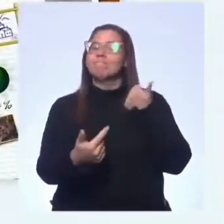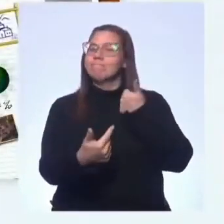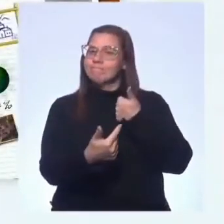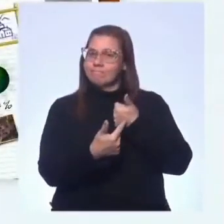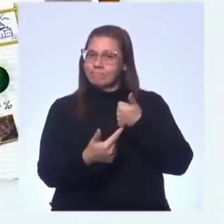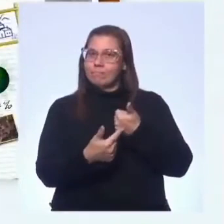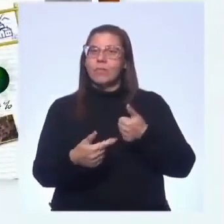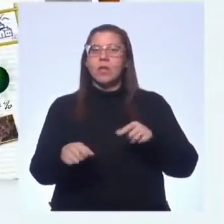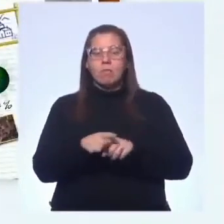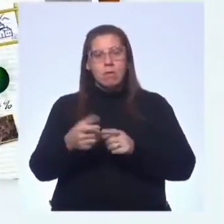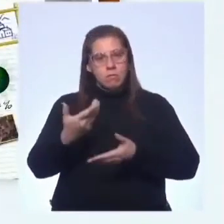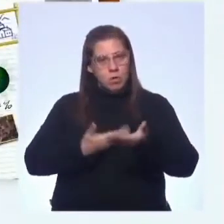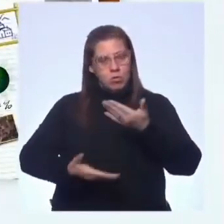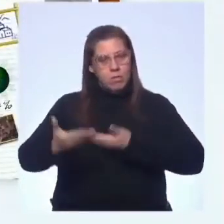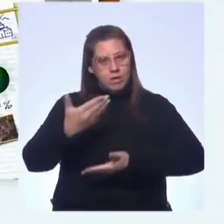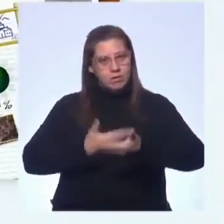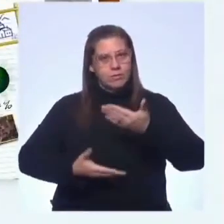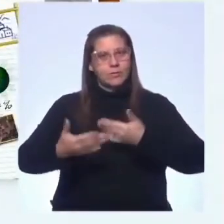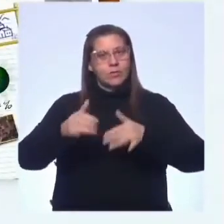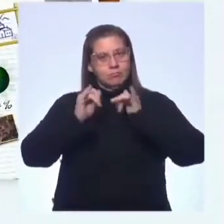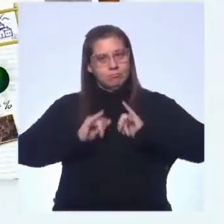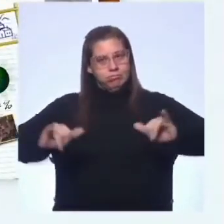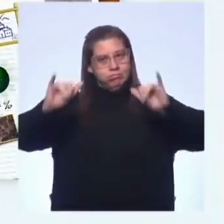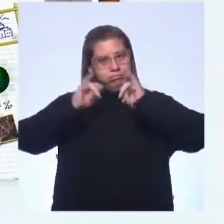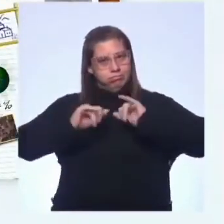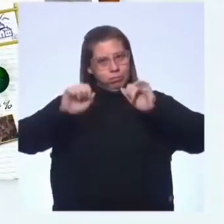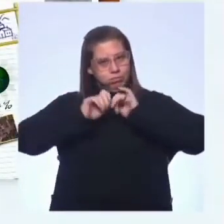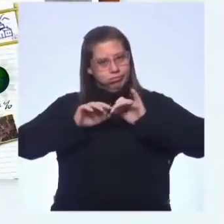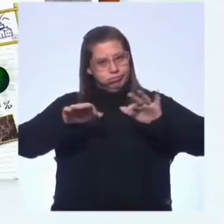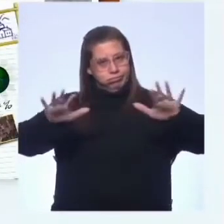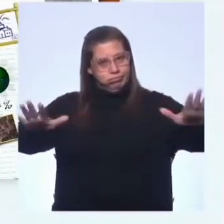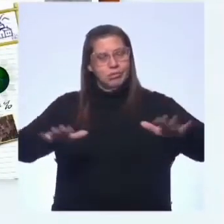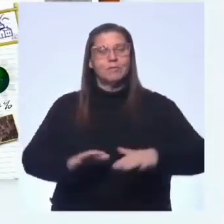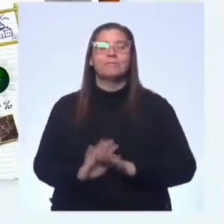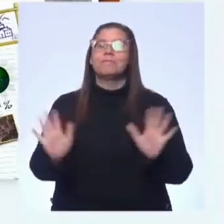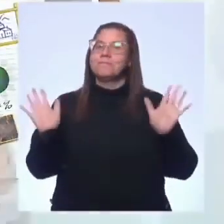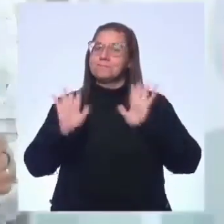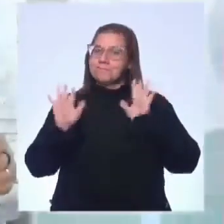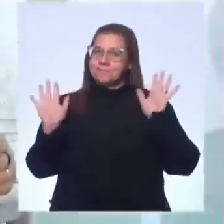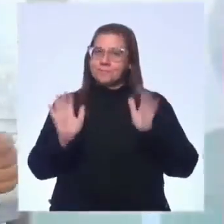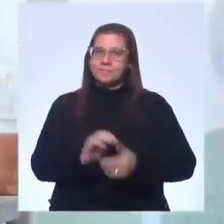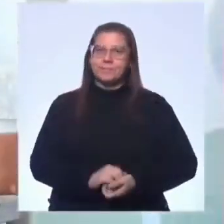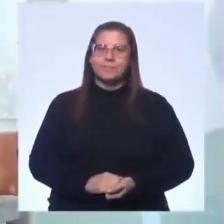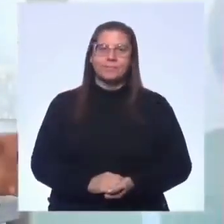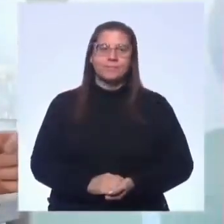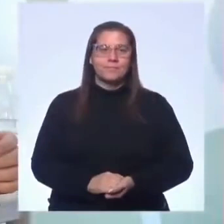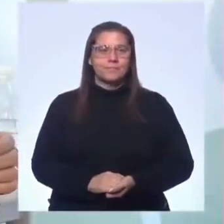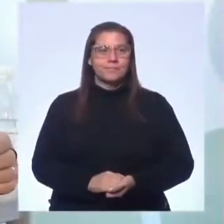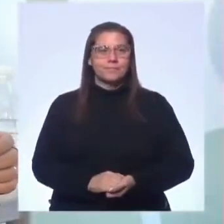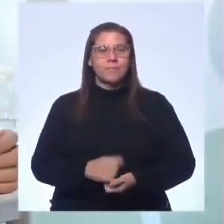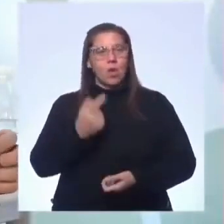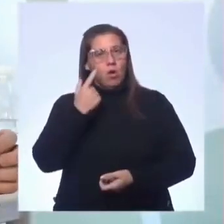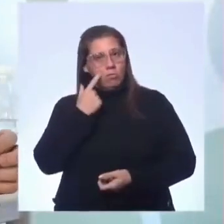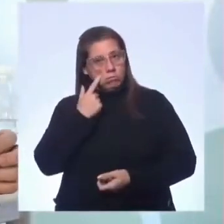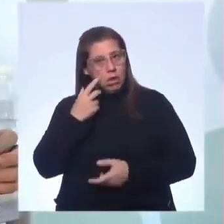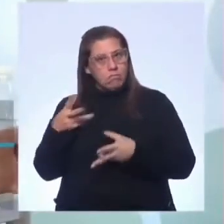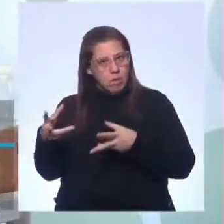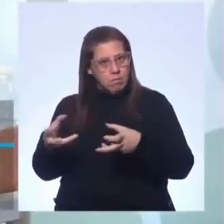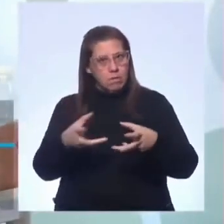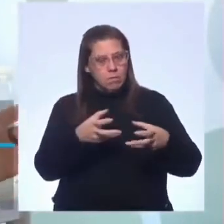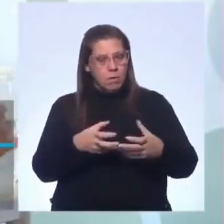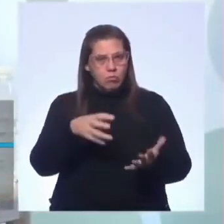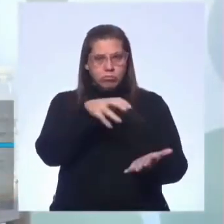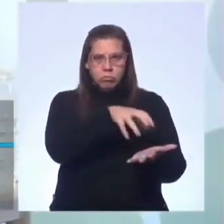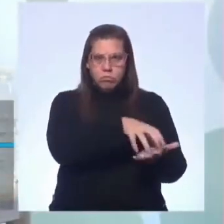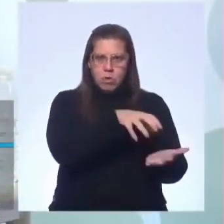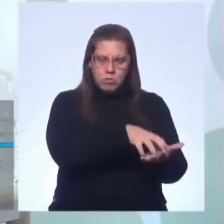assinar nosso canal e nos ajudar a disseminar informação pelo país. Até a próxima! Bom, então a concentração urbana ela